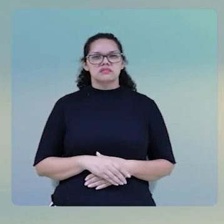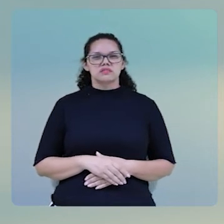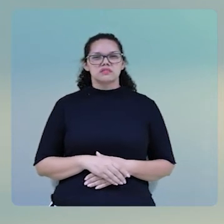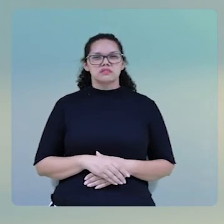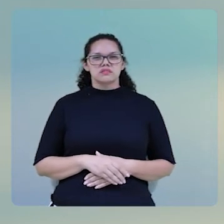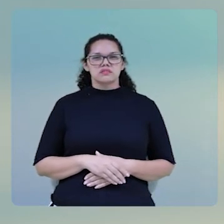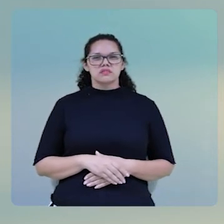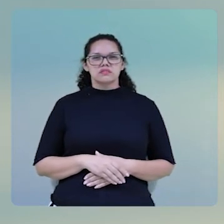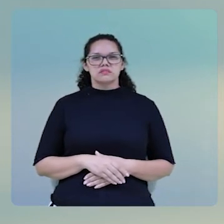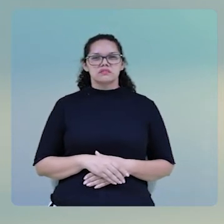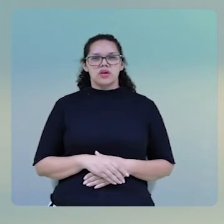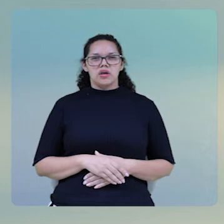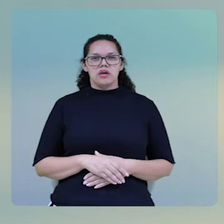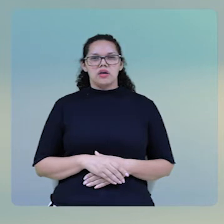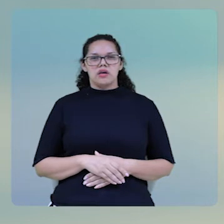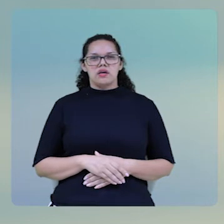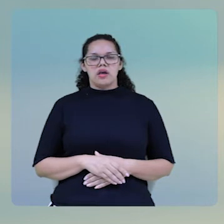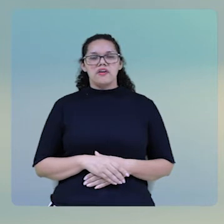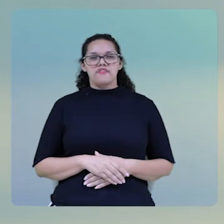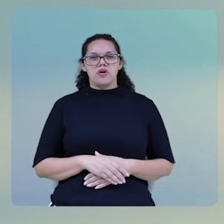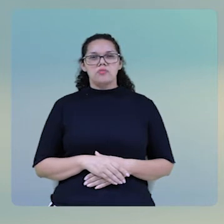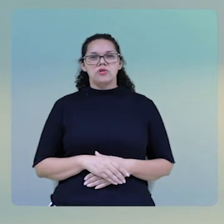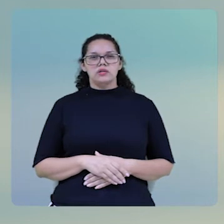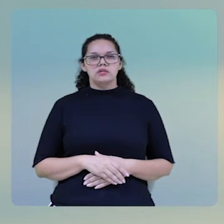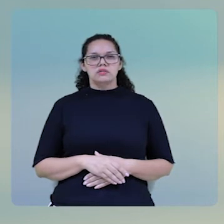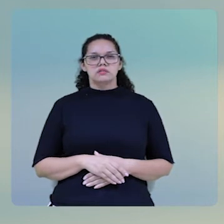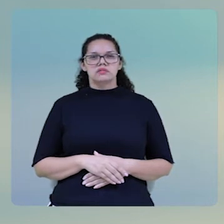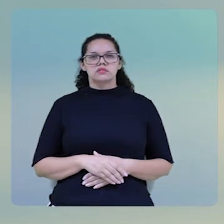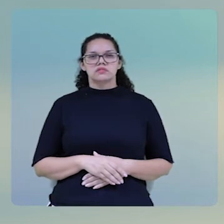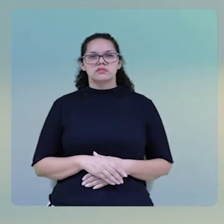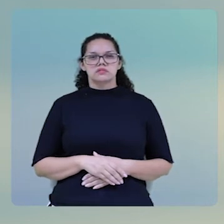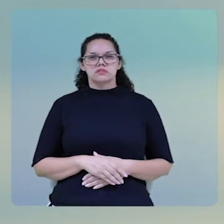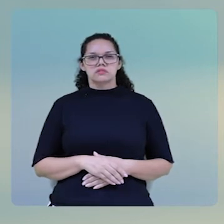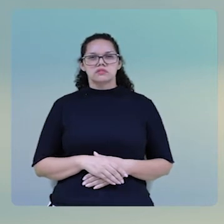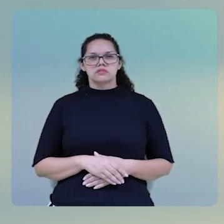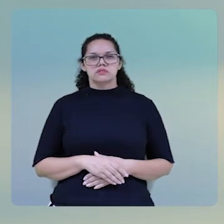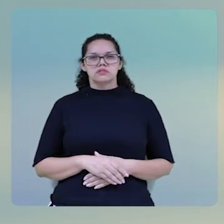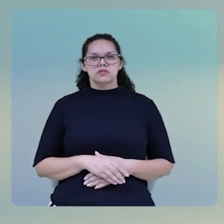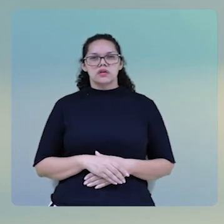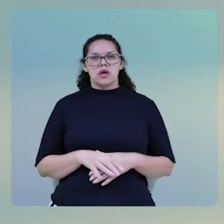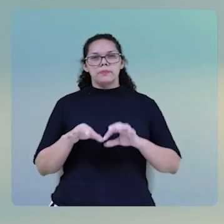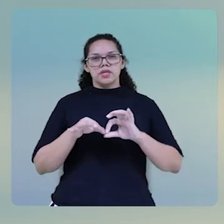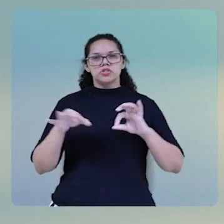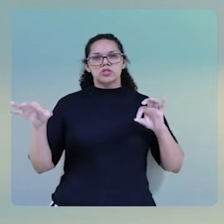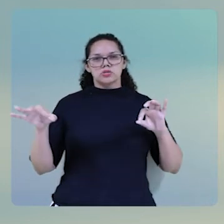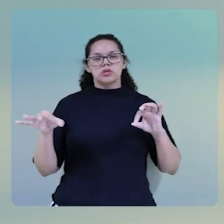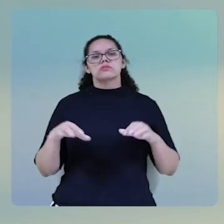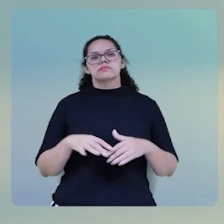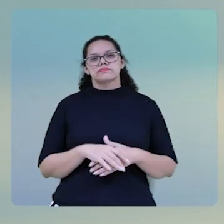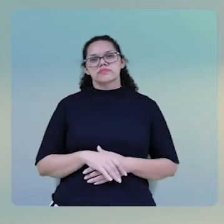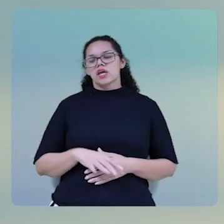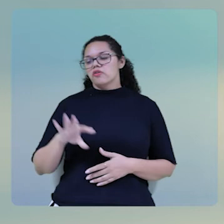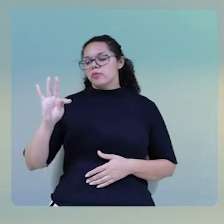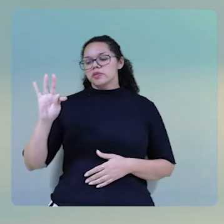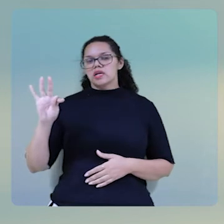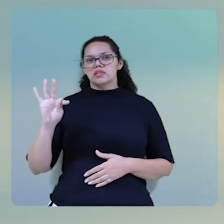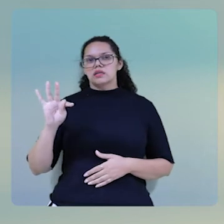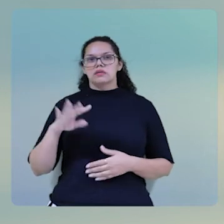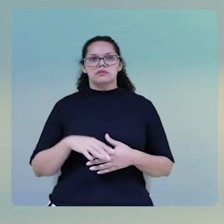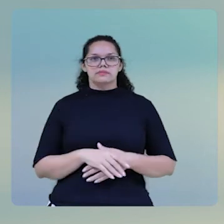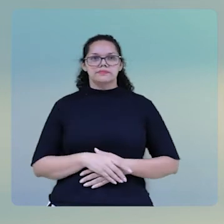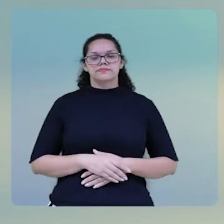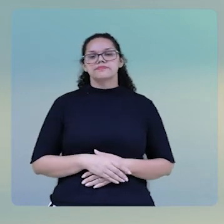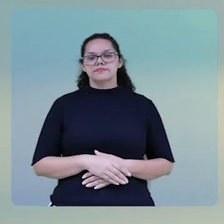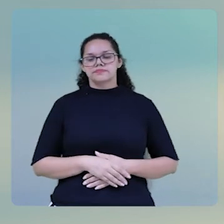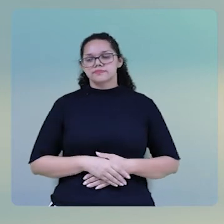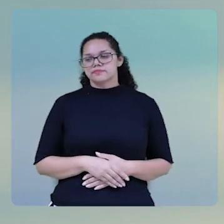vezes 10... 0,5 Tesla é a mesma coisa que 5 vezes 10 a menos 1 Tesla. Então, a gente fica com o